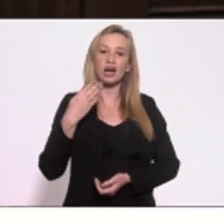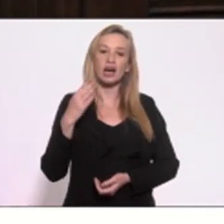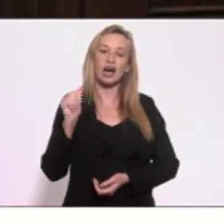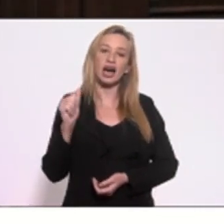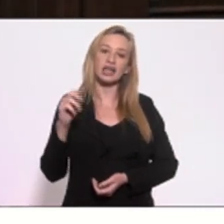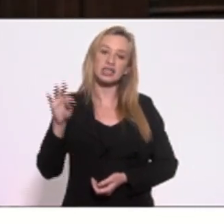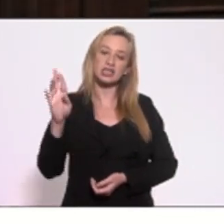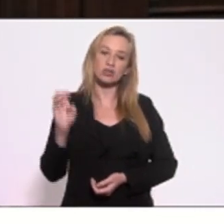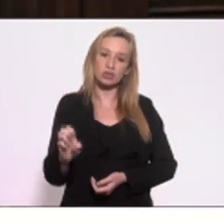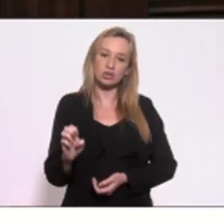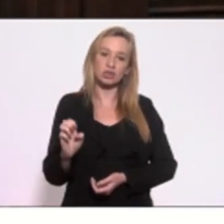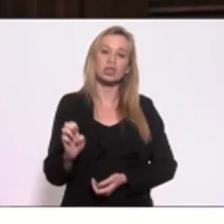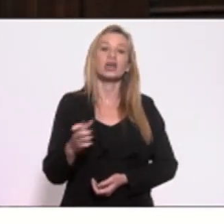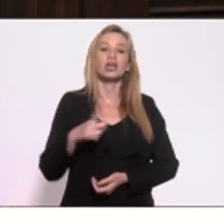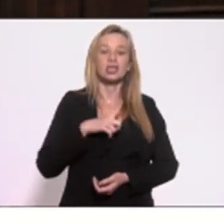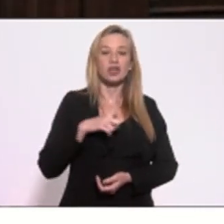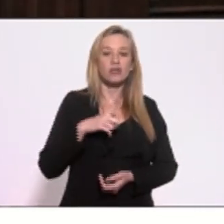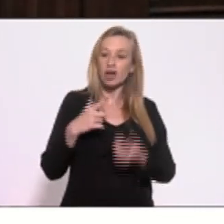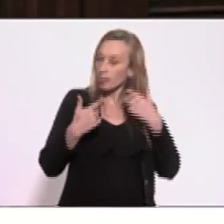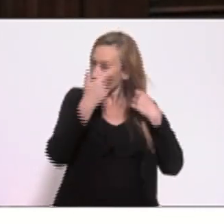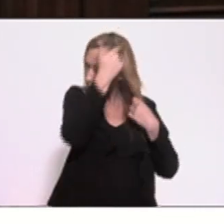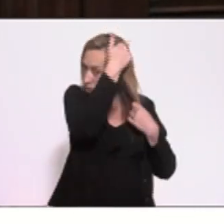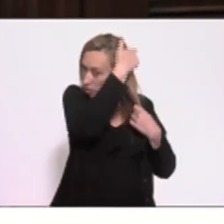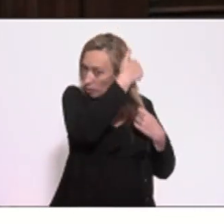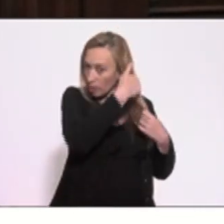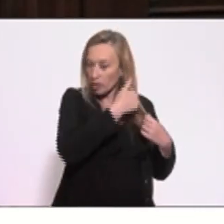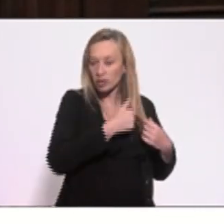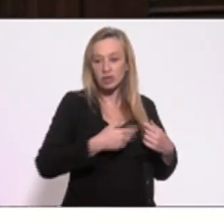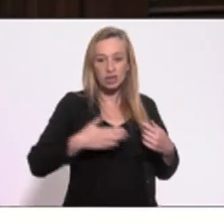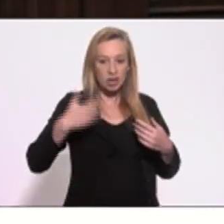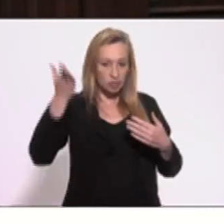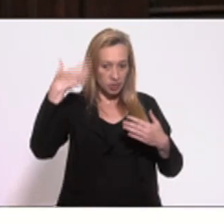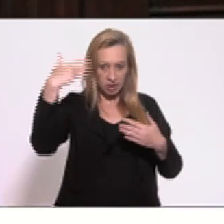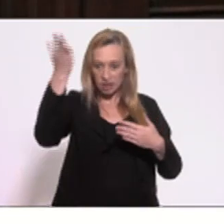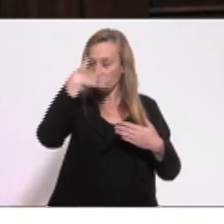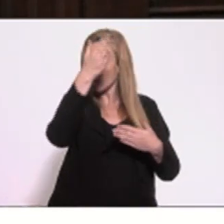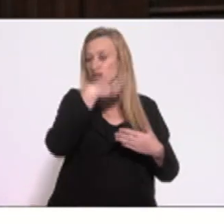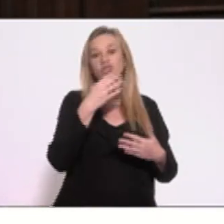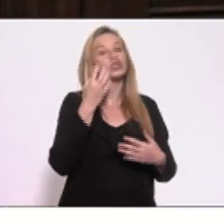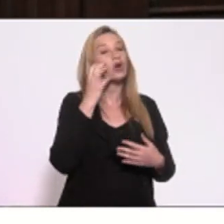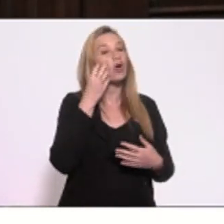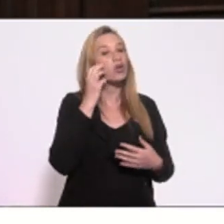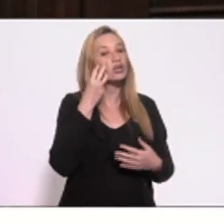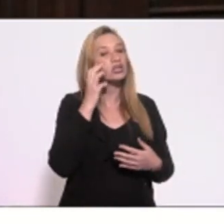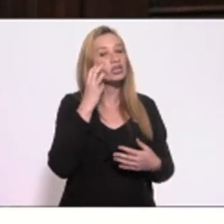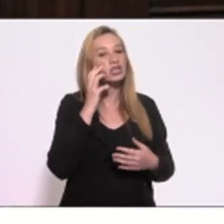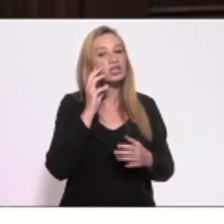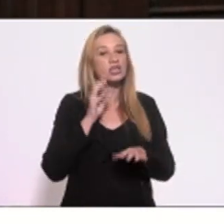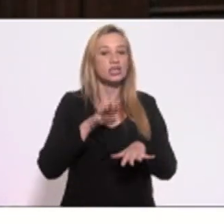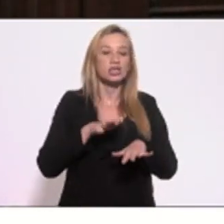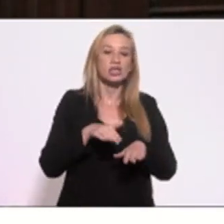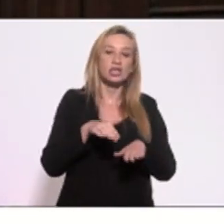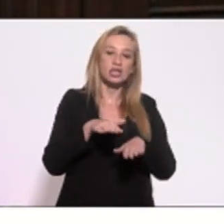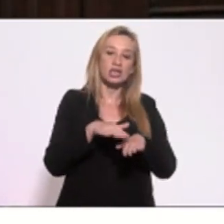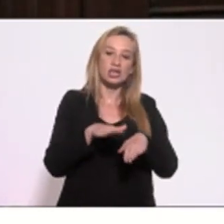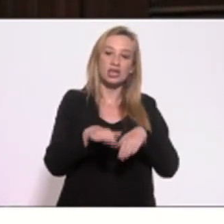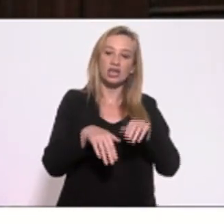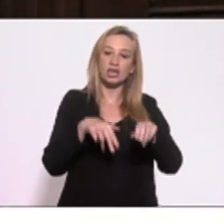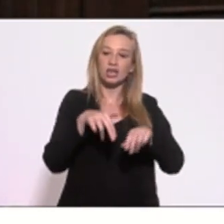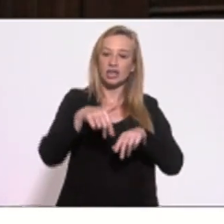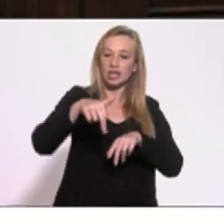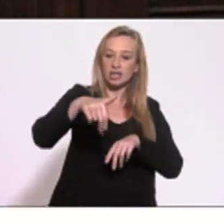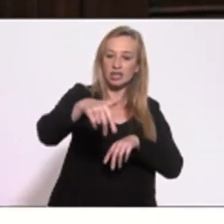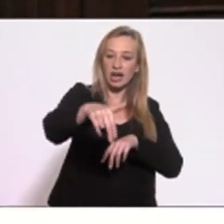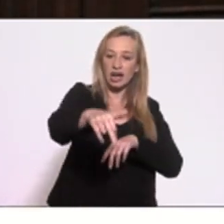cabelo cortado, foi pintada de rosa e obrigada a andar descalça por vários